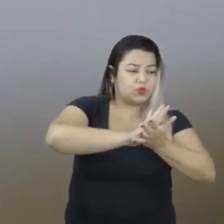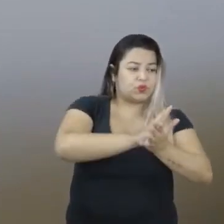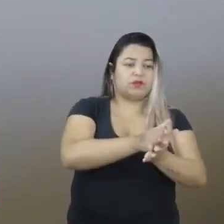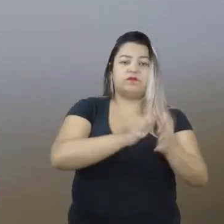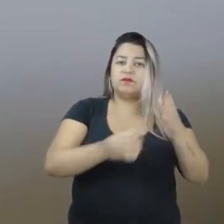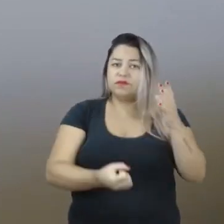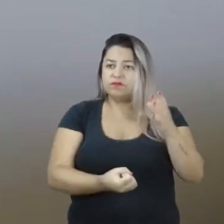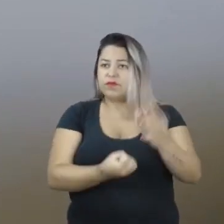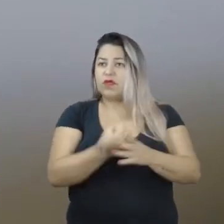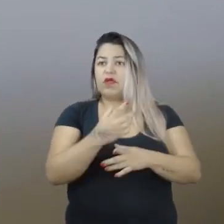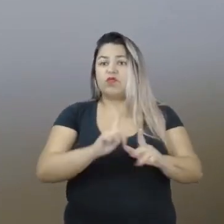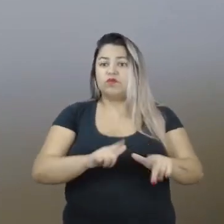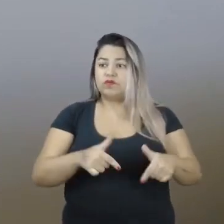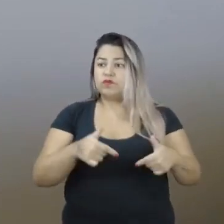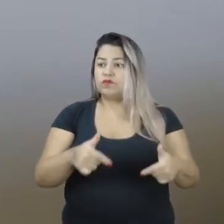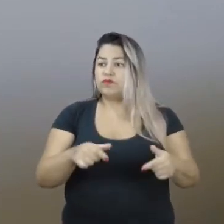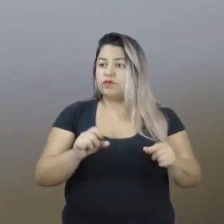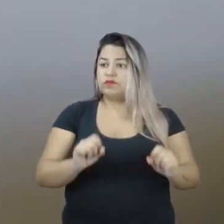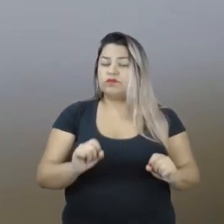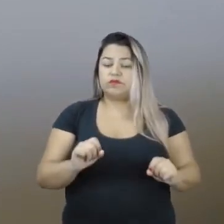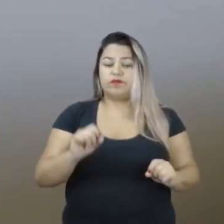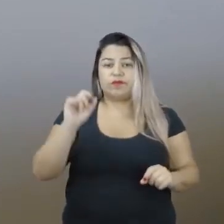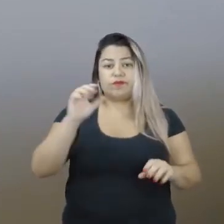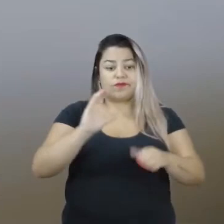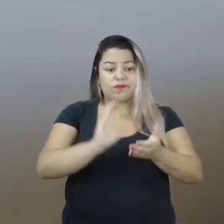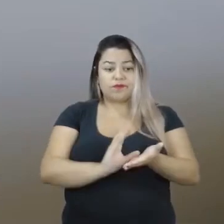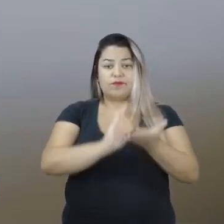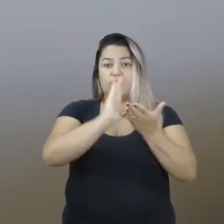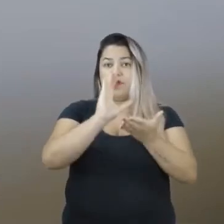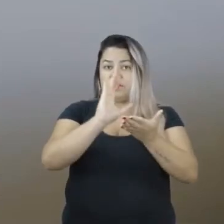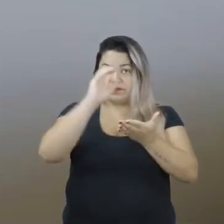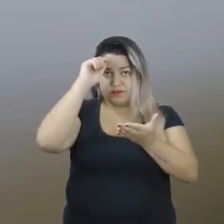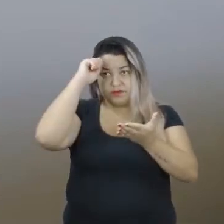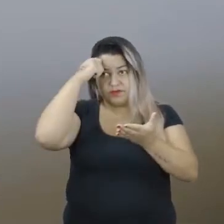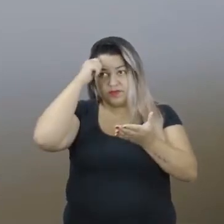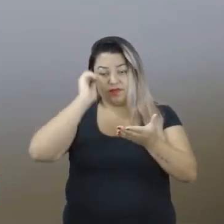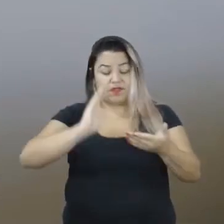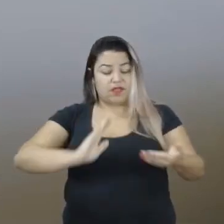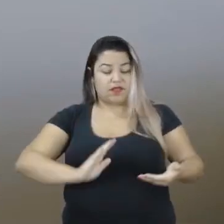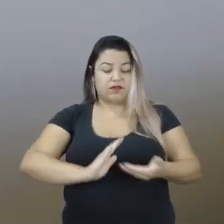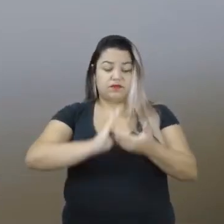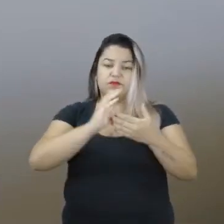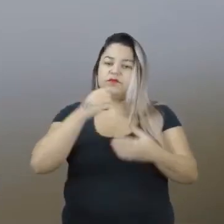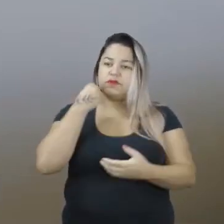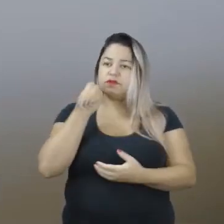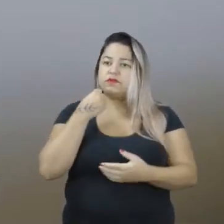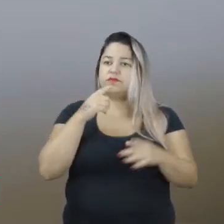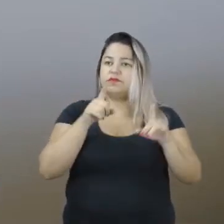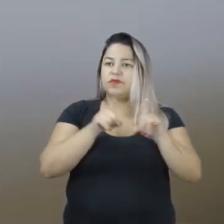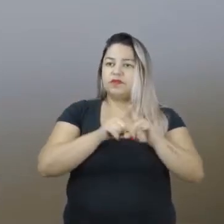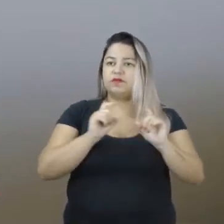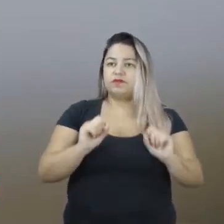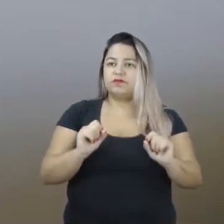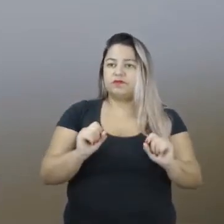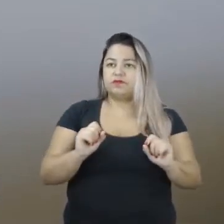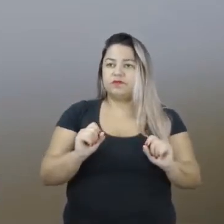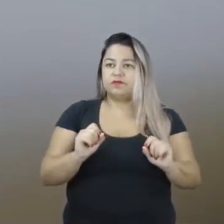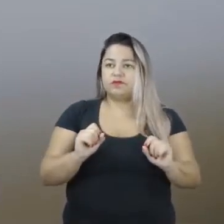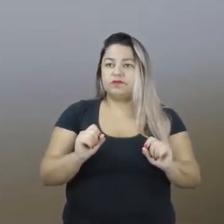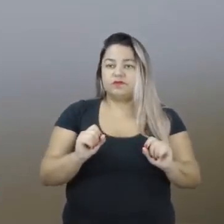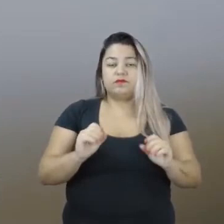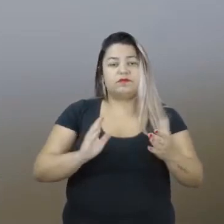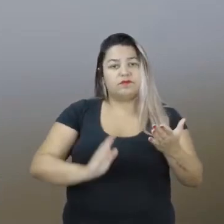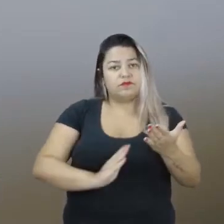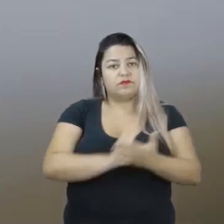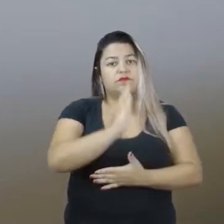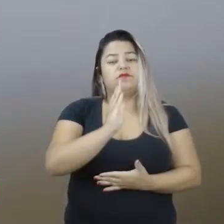o diploma dos lanceiros negros. Temos ainda na Câmara do Senado, na Câmara de Deputados, já aprovado